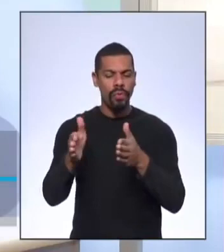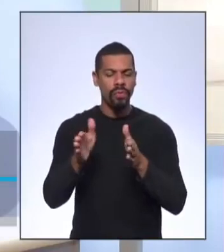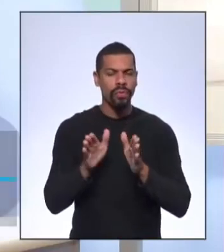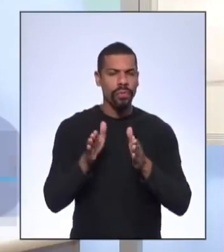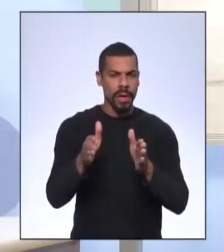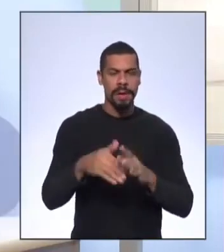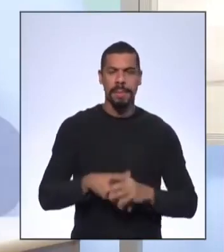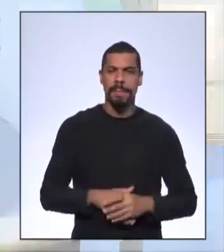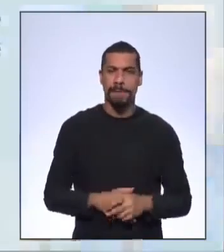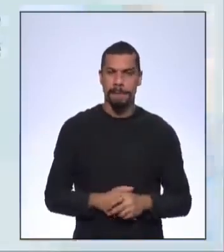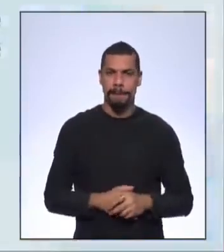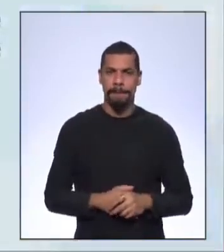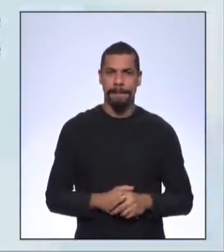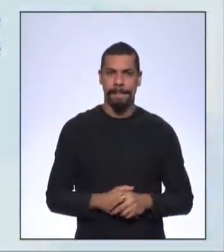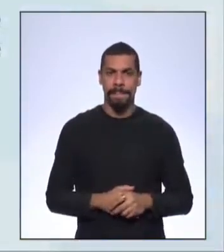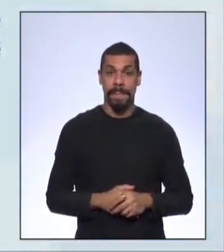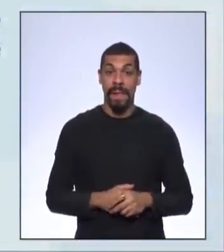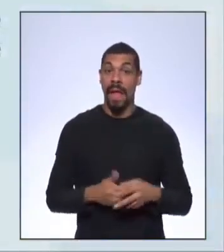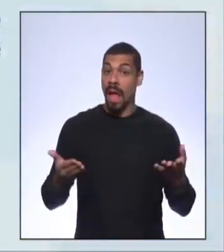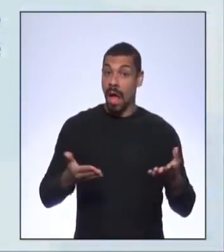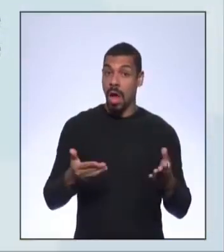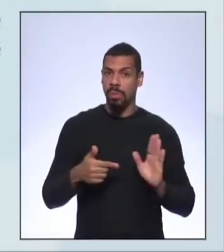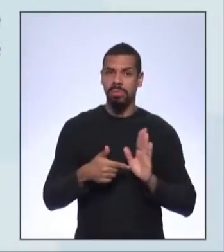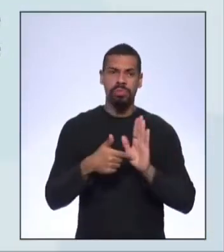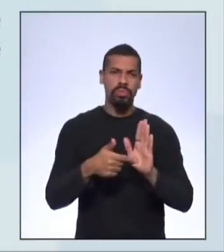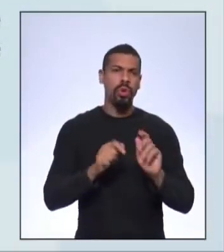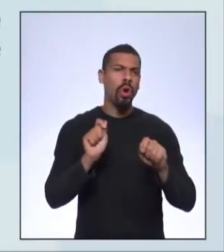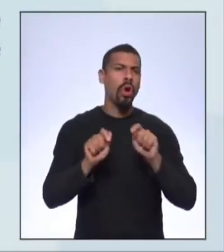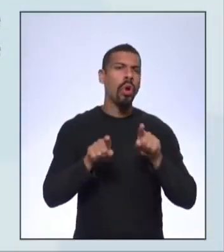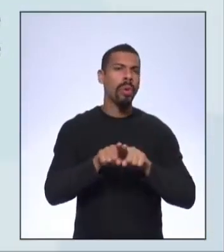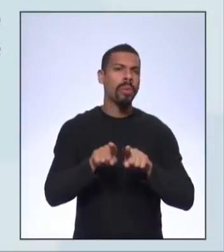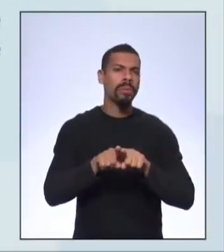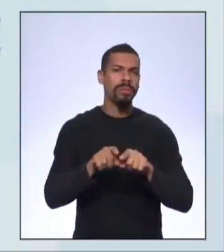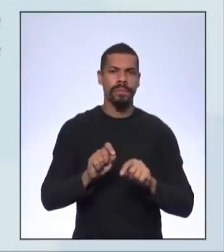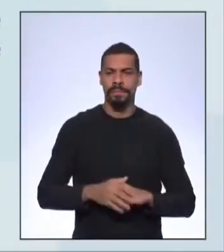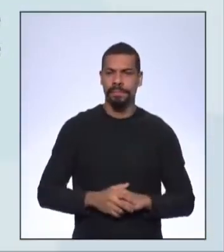daí. No exemplo que eu vou dar, a gente vai falar sobre a fração.